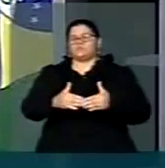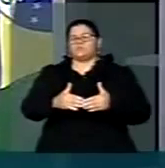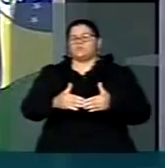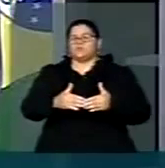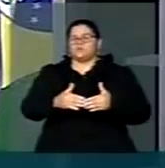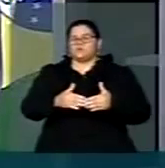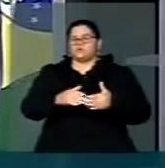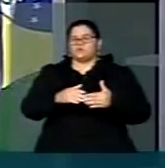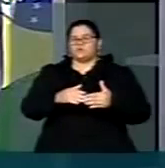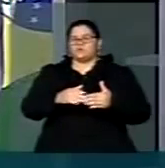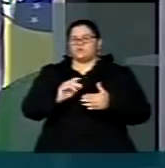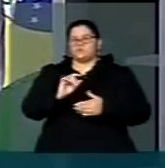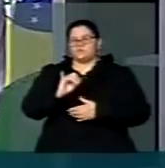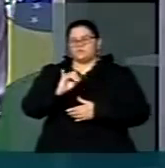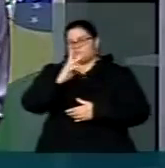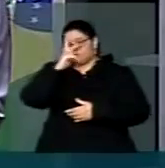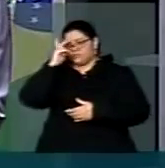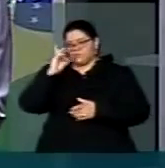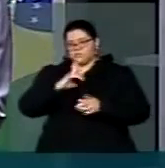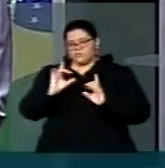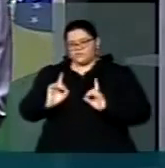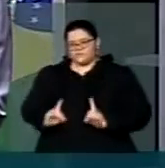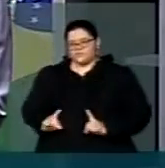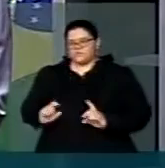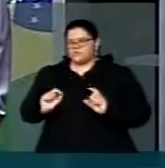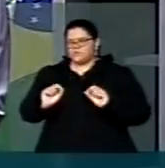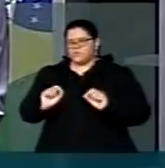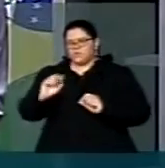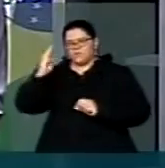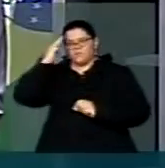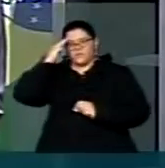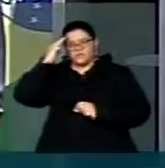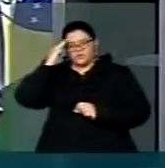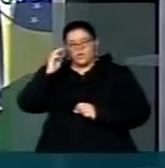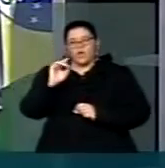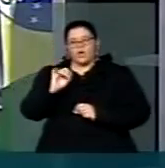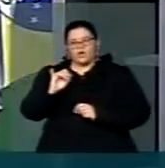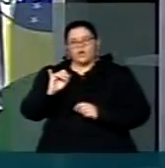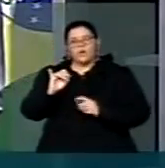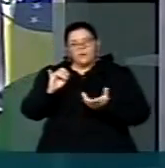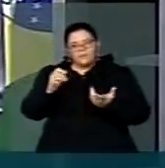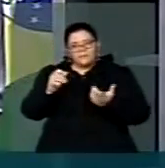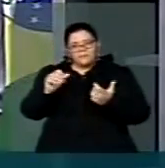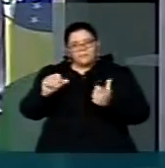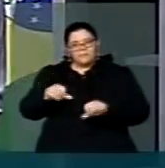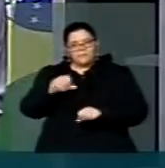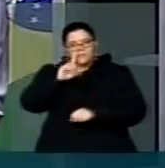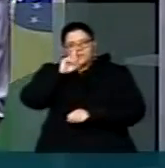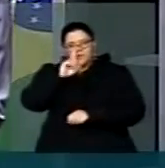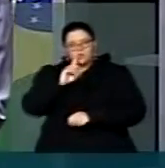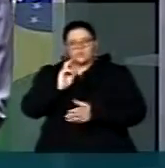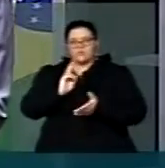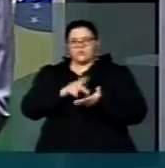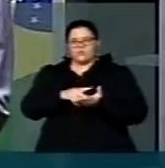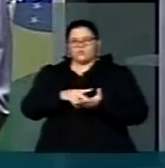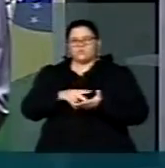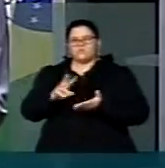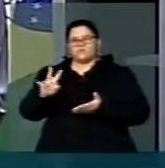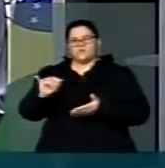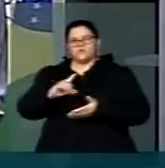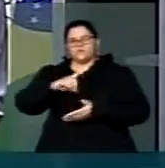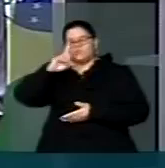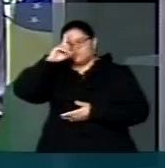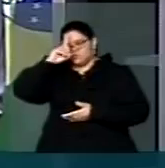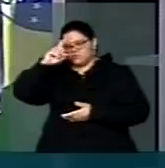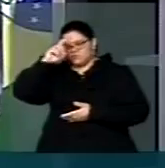doença mental grave, o qual poderá ser submetido às medidas de segurança, de internação em hospital, de custódia e